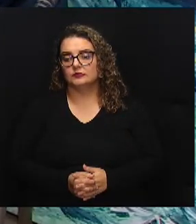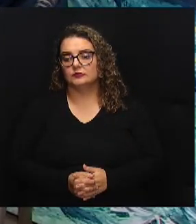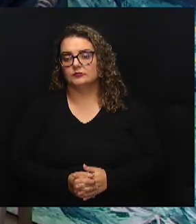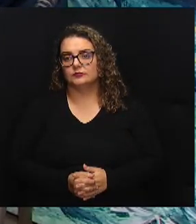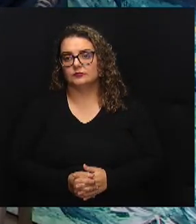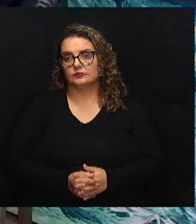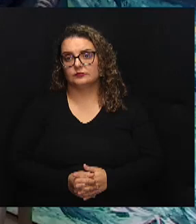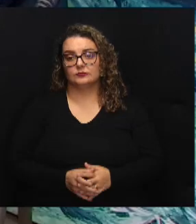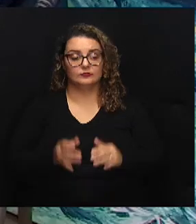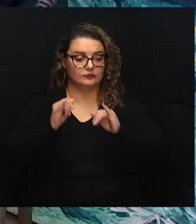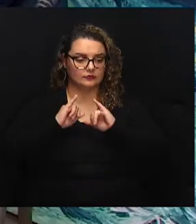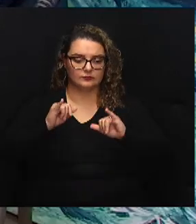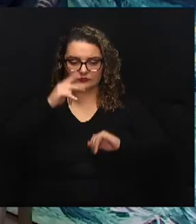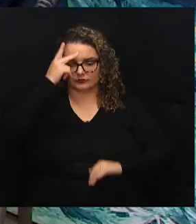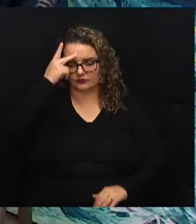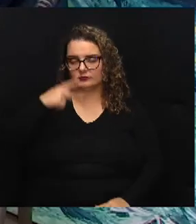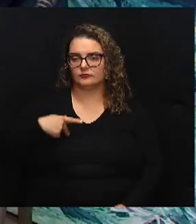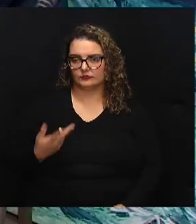propaga,